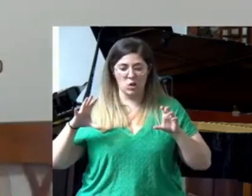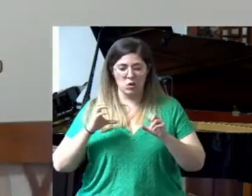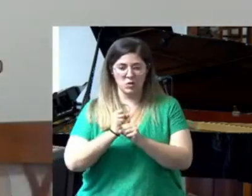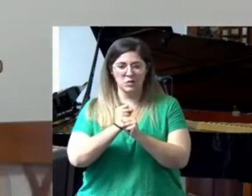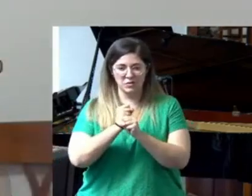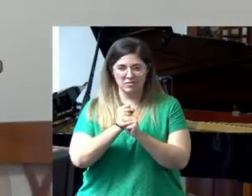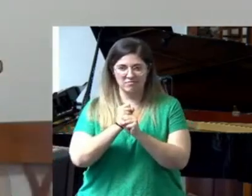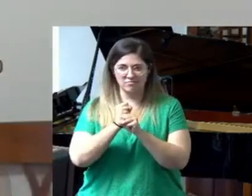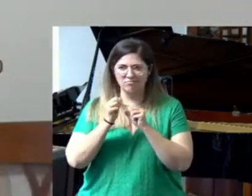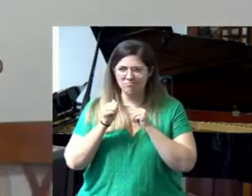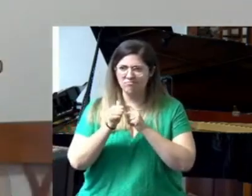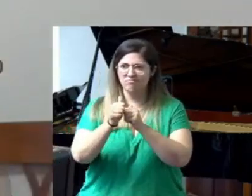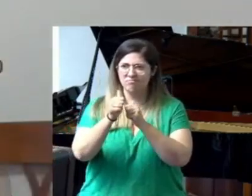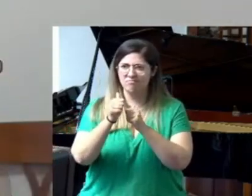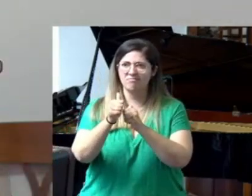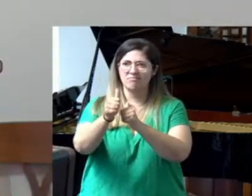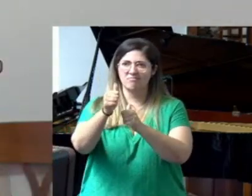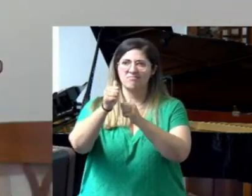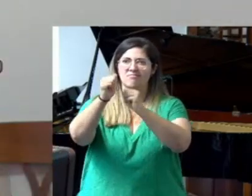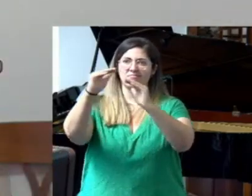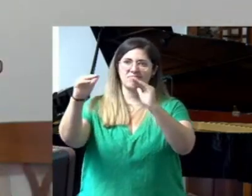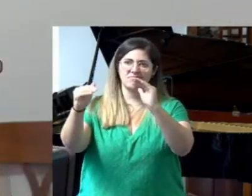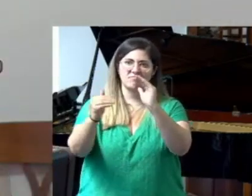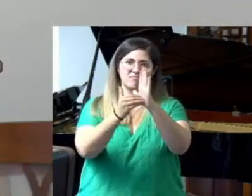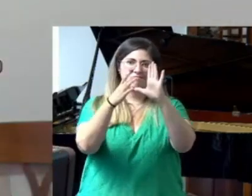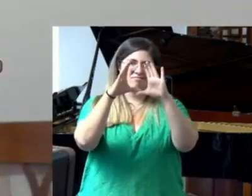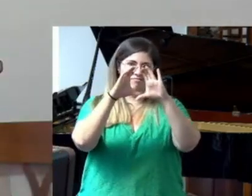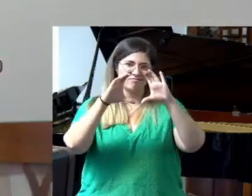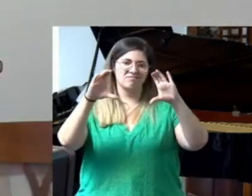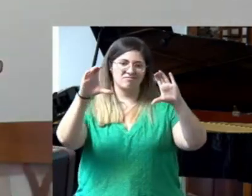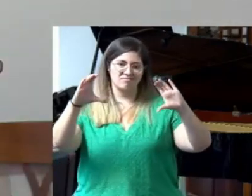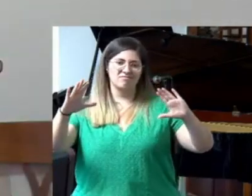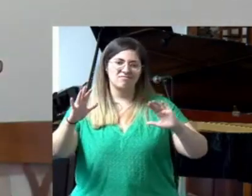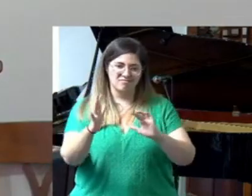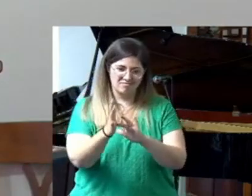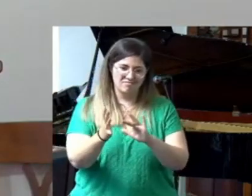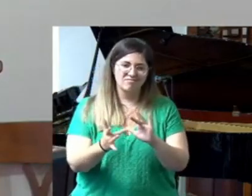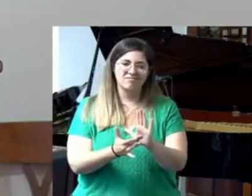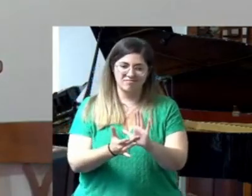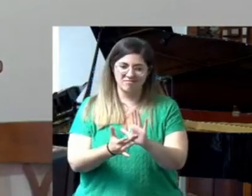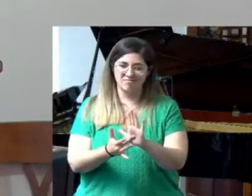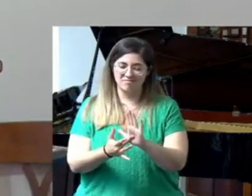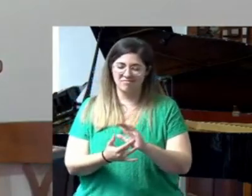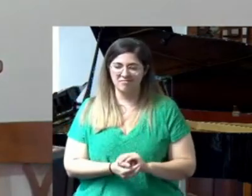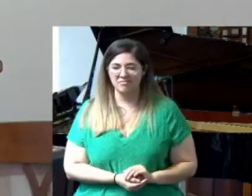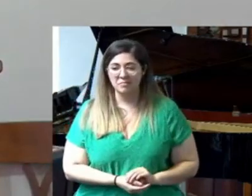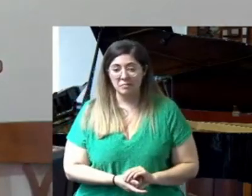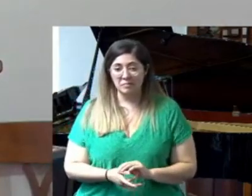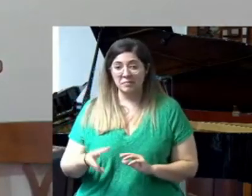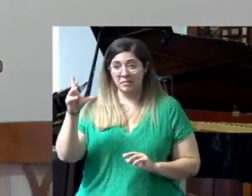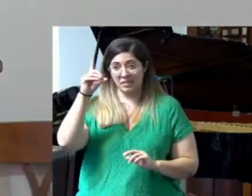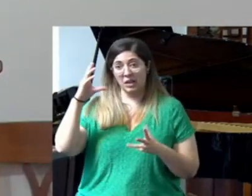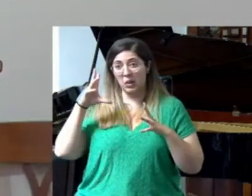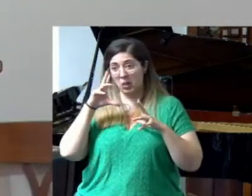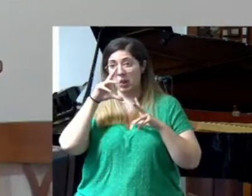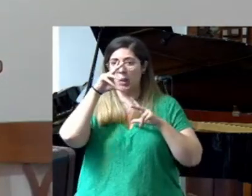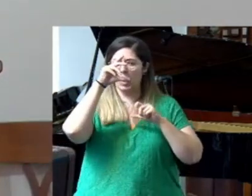seu Senhor. Ela é a noiva que vai se encontrar com o seu noivo. Que Deus nos fortaleça, nos